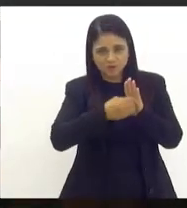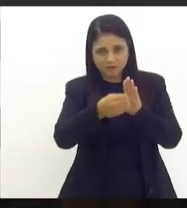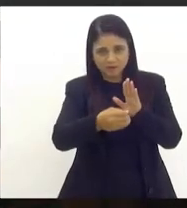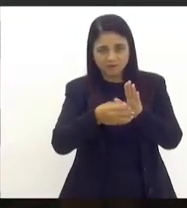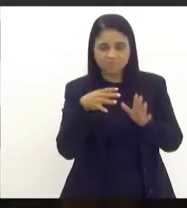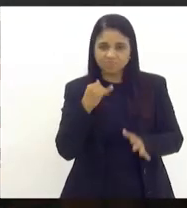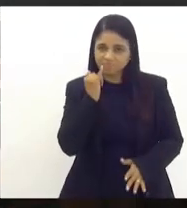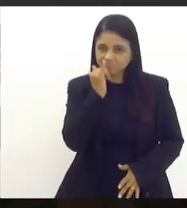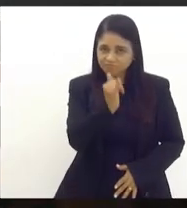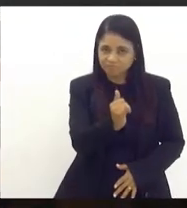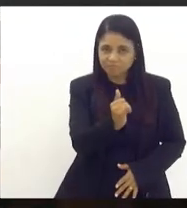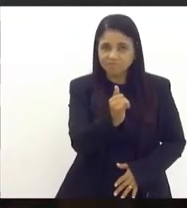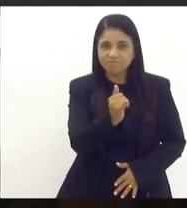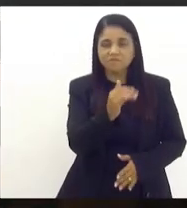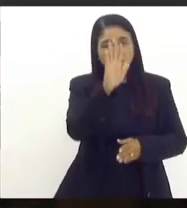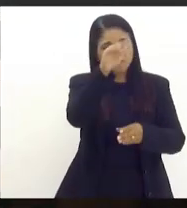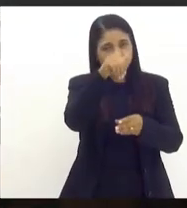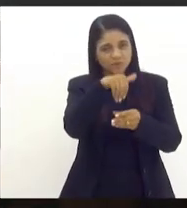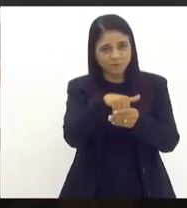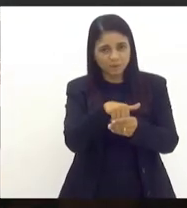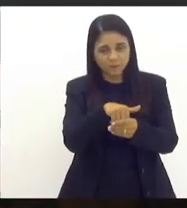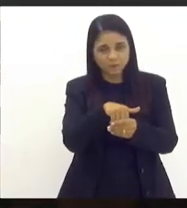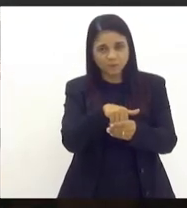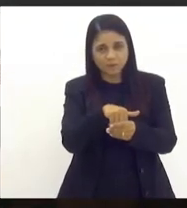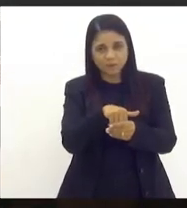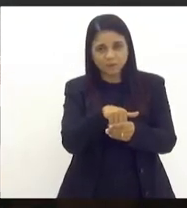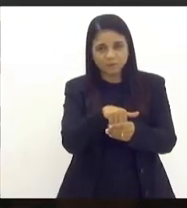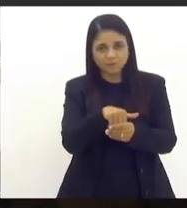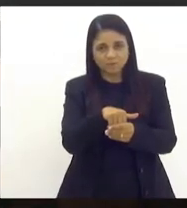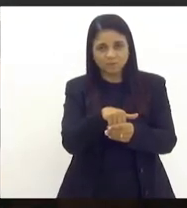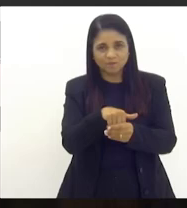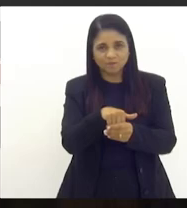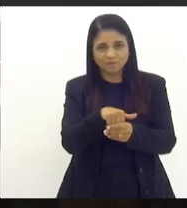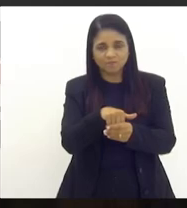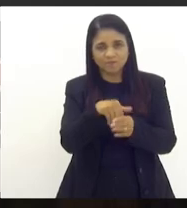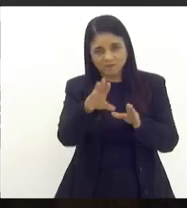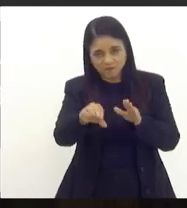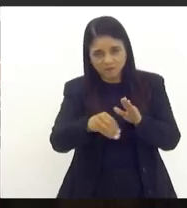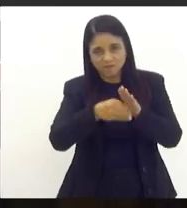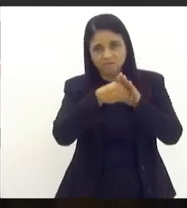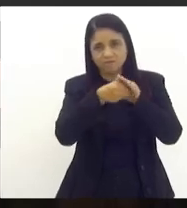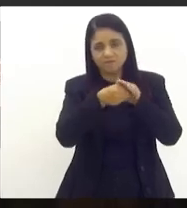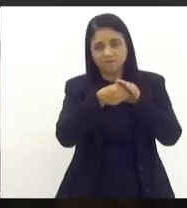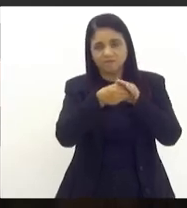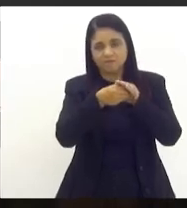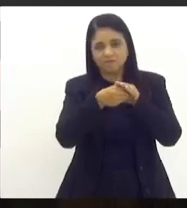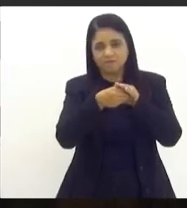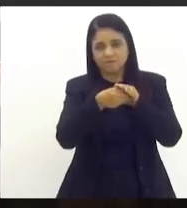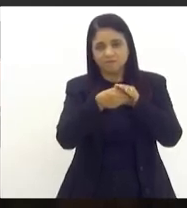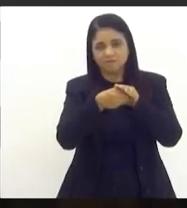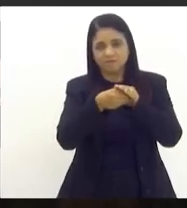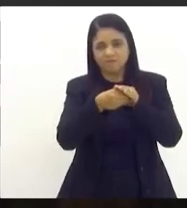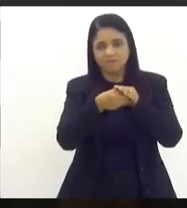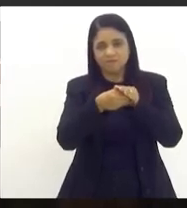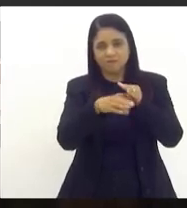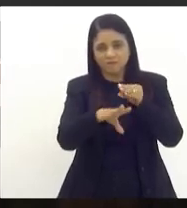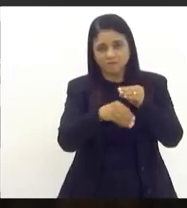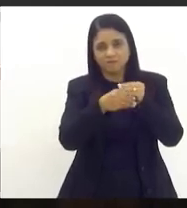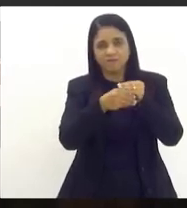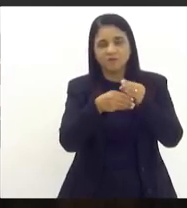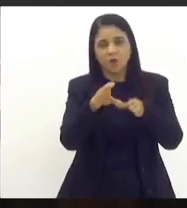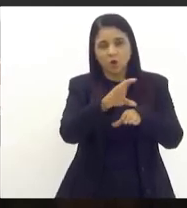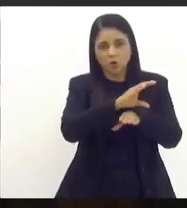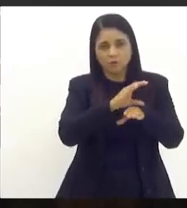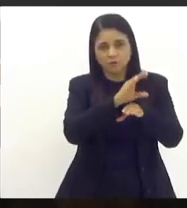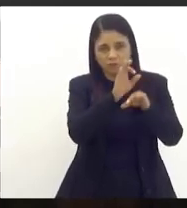emitidos em votação as emendas da Comissão de Justiça